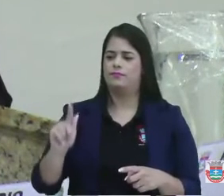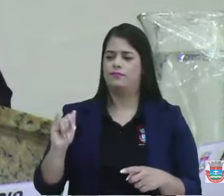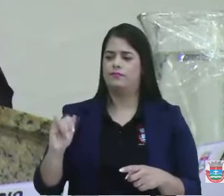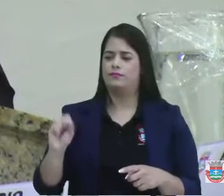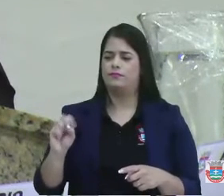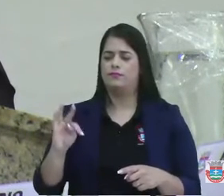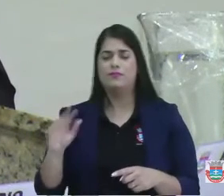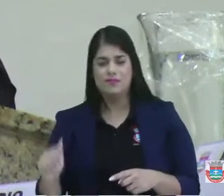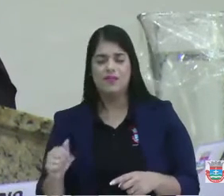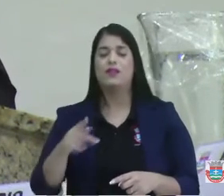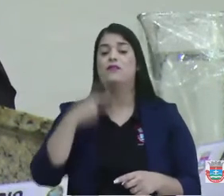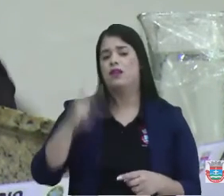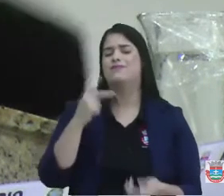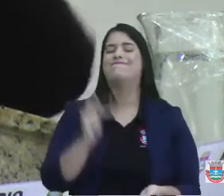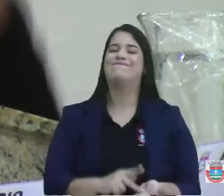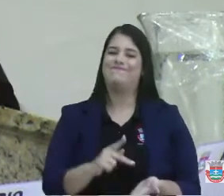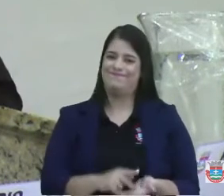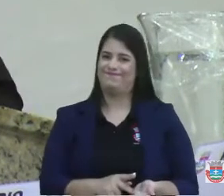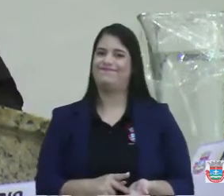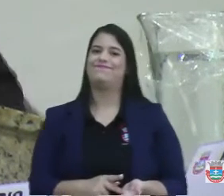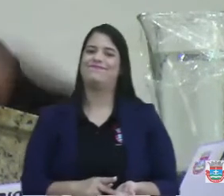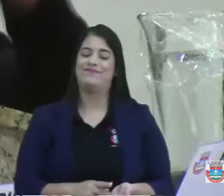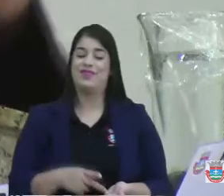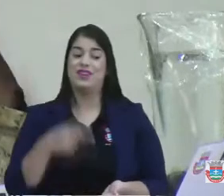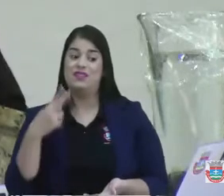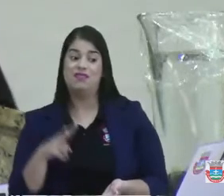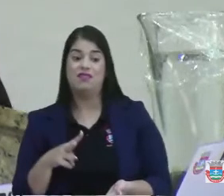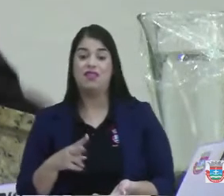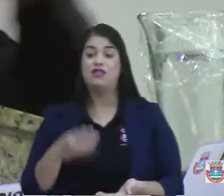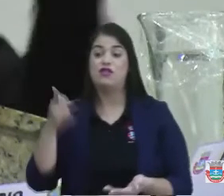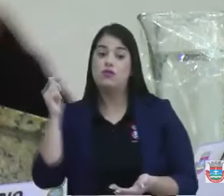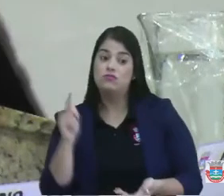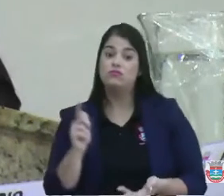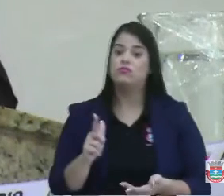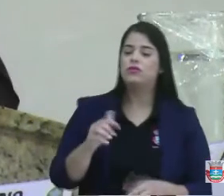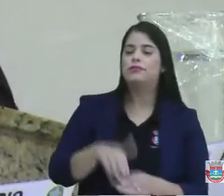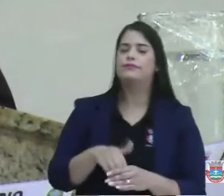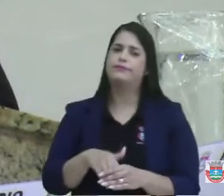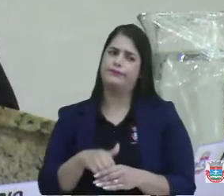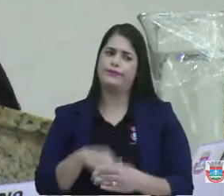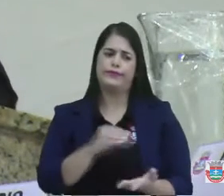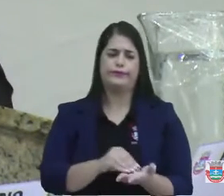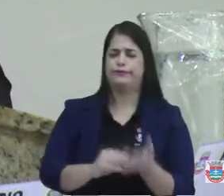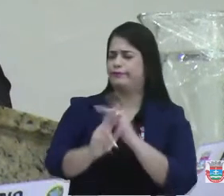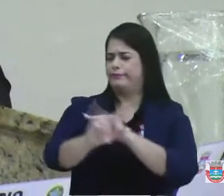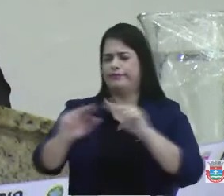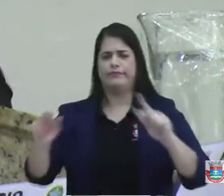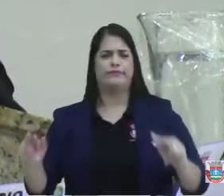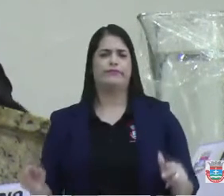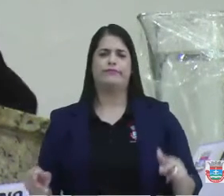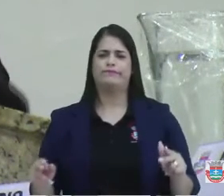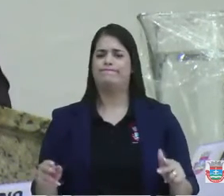verdade E aí para ver se ganhar uma eleição faltando três meses colocou um monte de coisa mas foi tarde